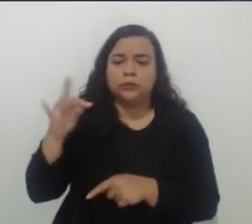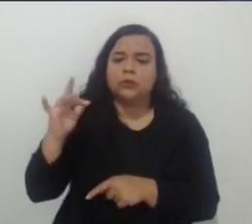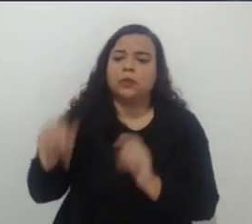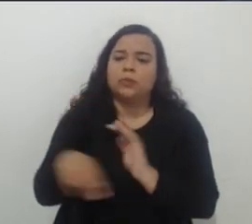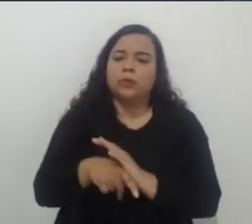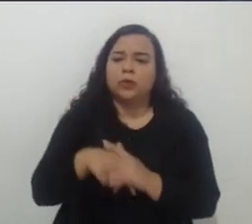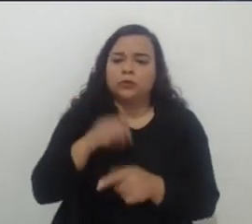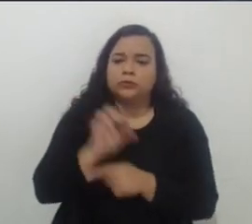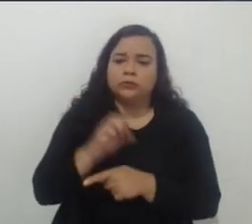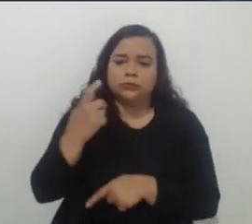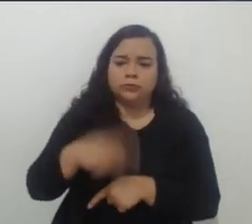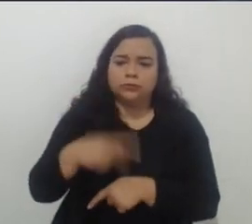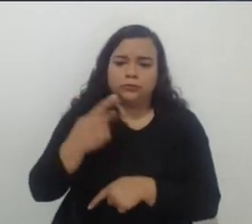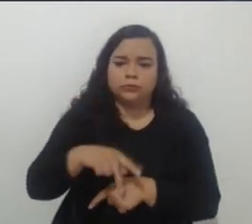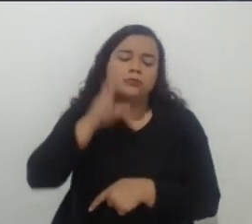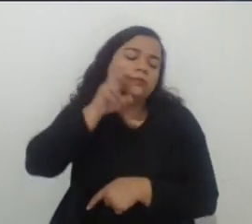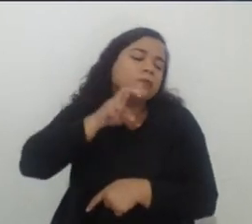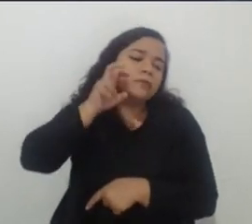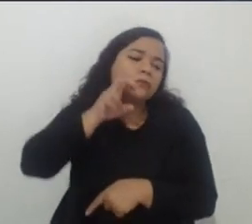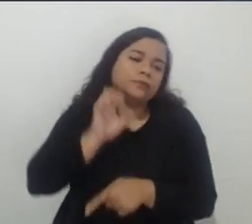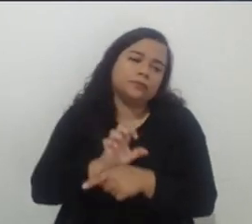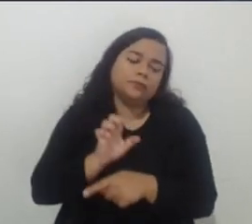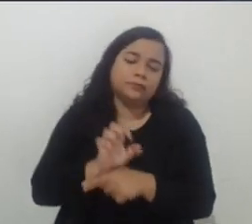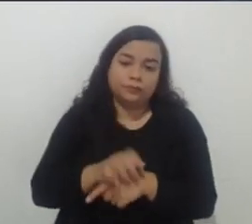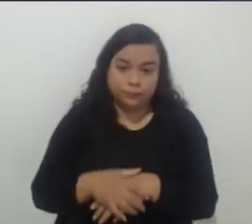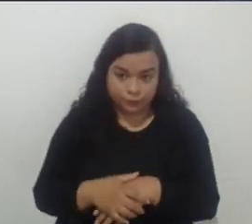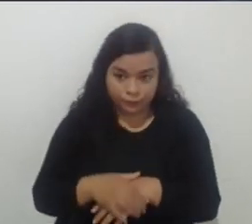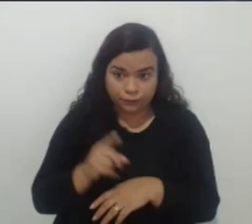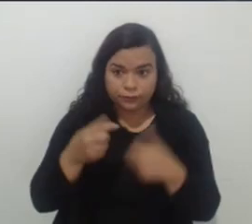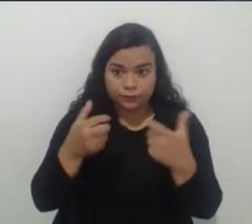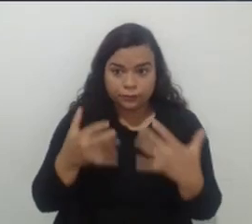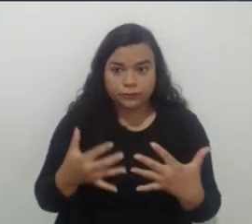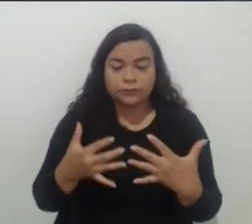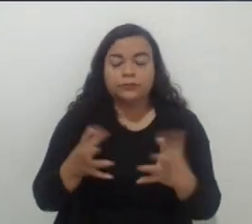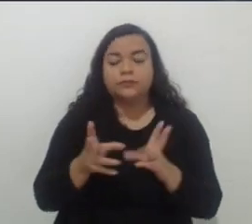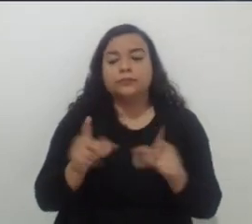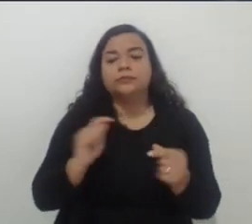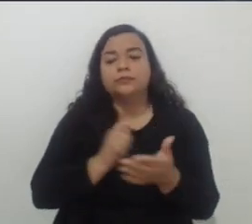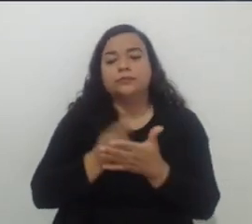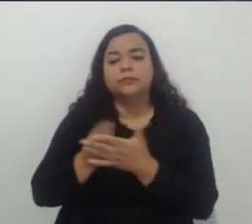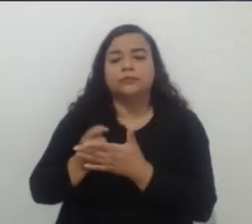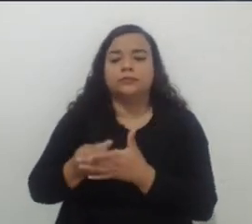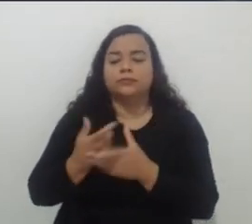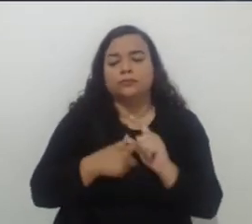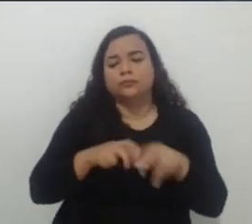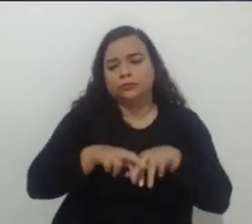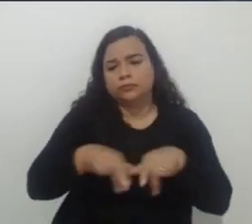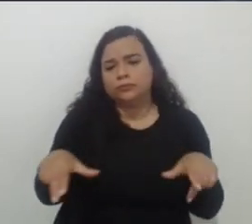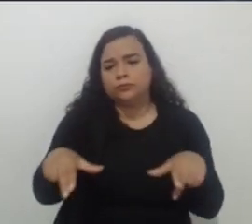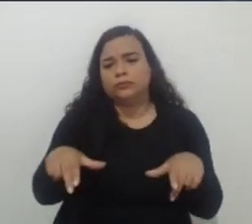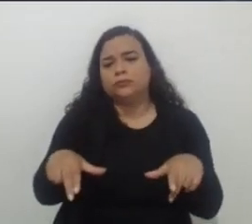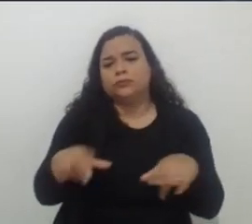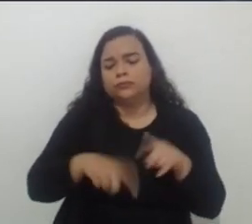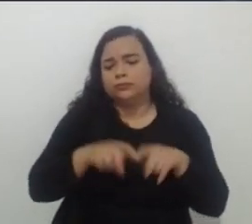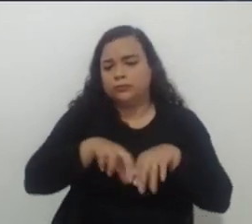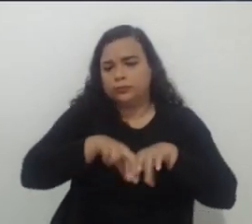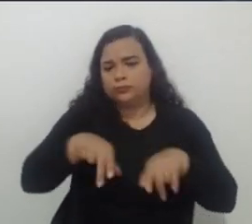e este Estado do Rio Grande do Norte. Quitação da totalidade dos débitos previstos pelos precatórios